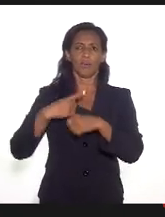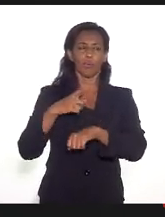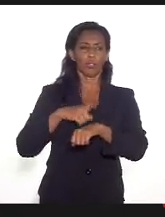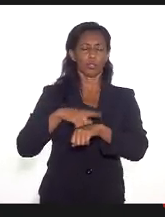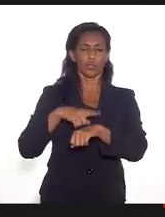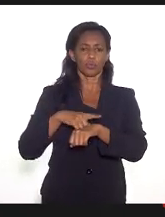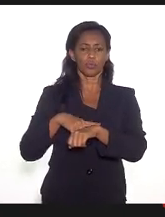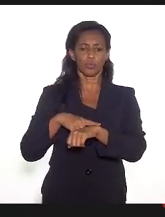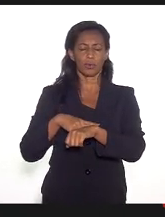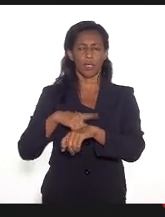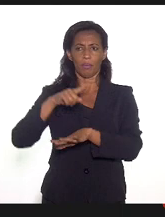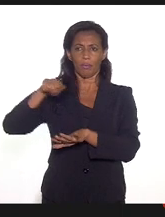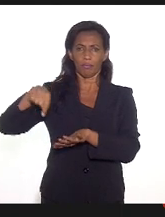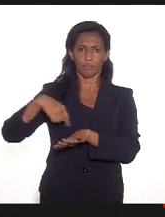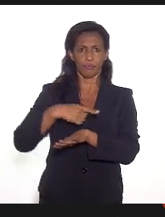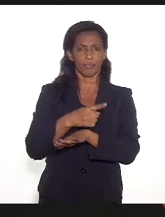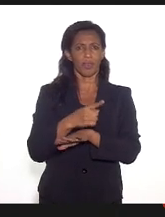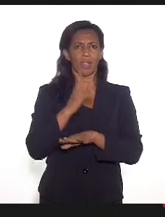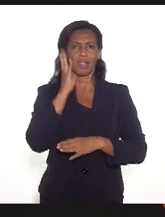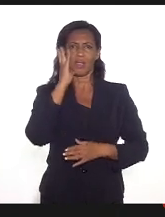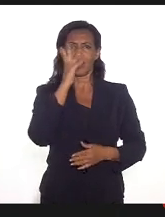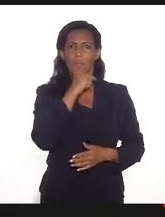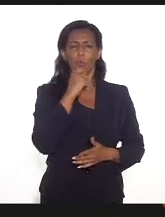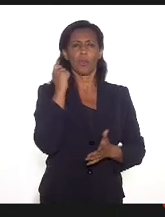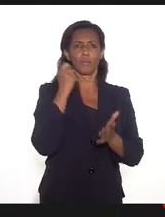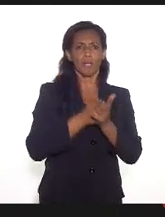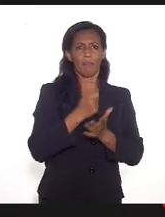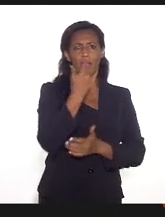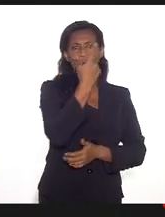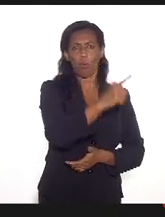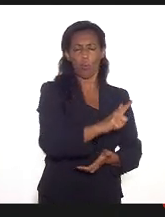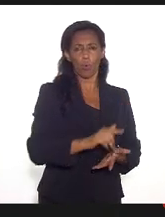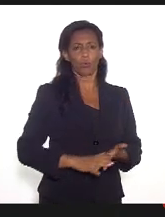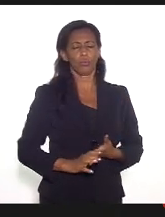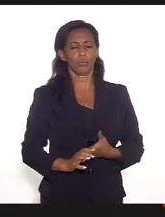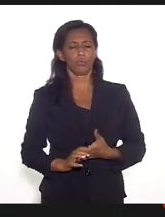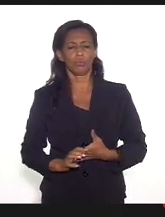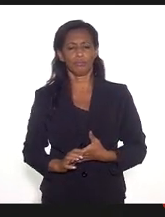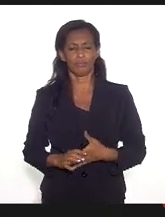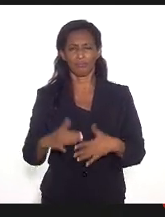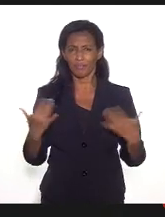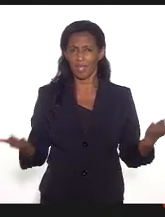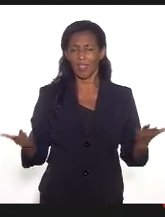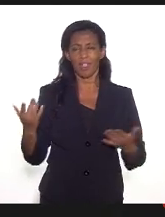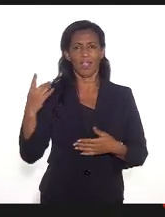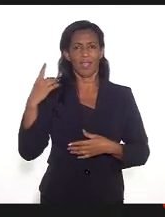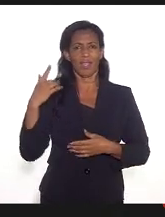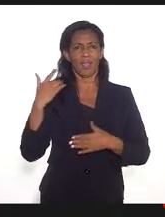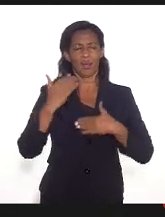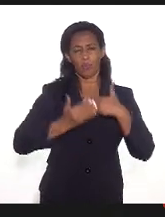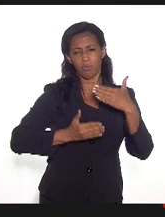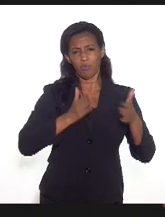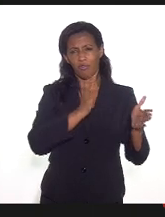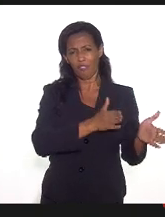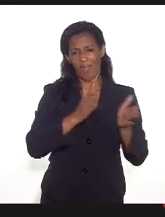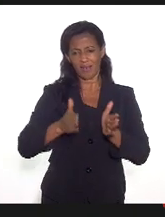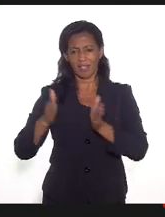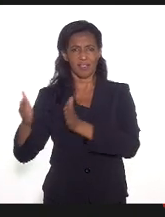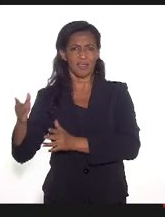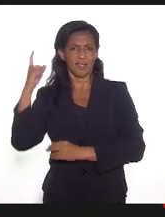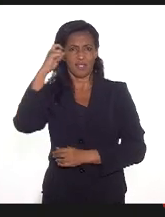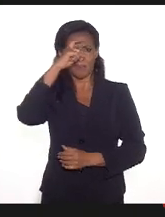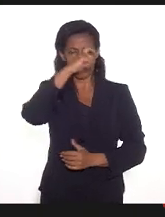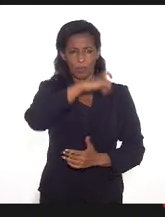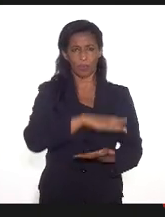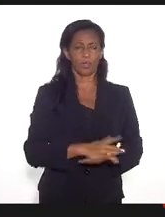cai pela manobra, porque demoramos a pagar o outro, que é em outro local. Então, essas são partes importantes que eu tenho certeza,